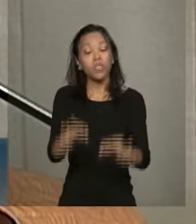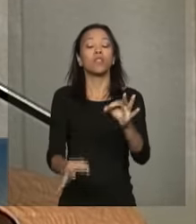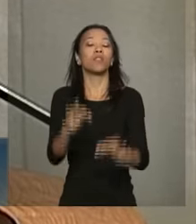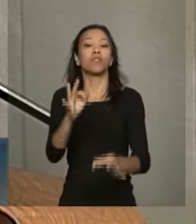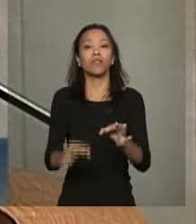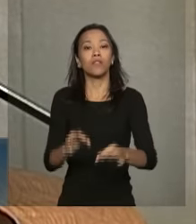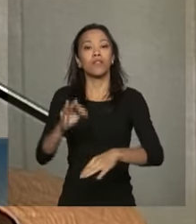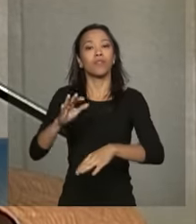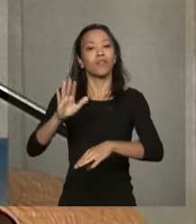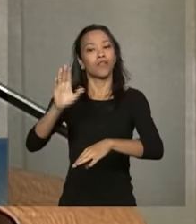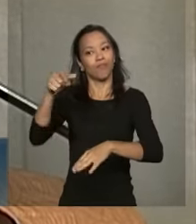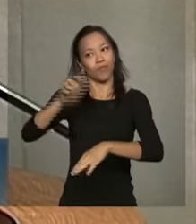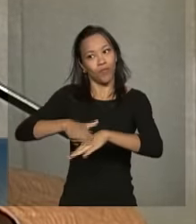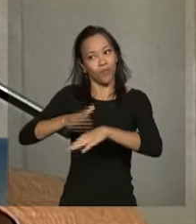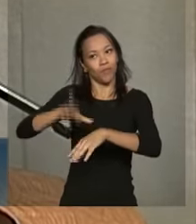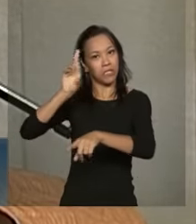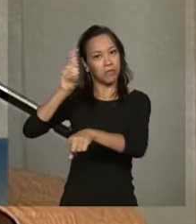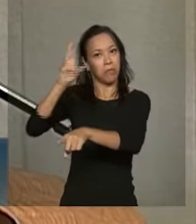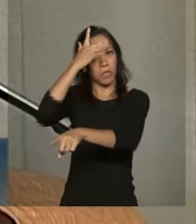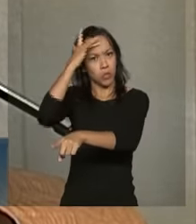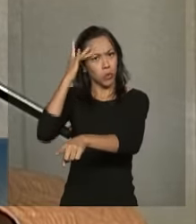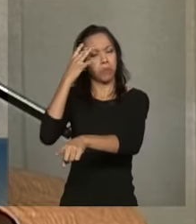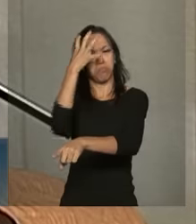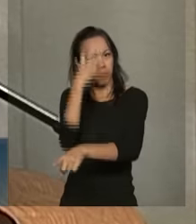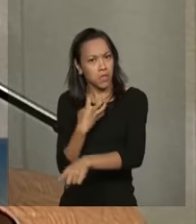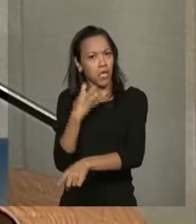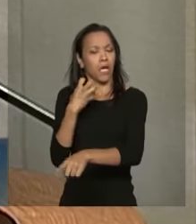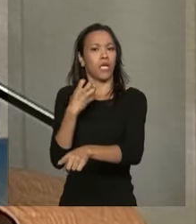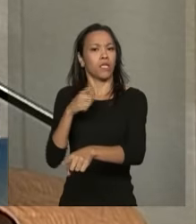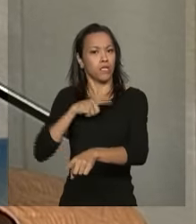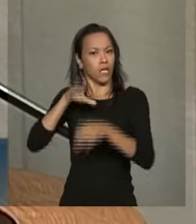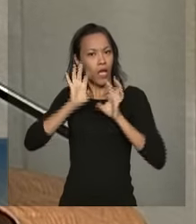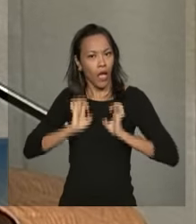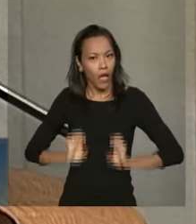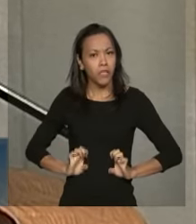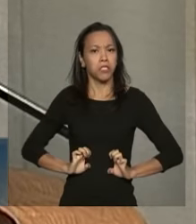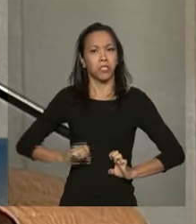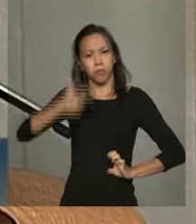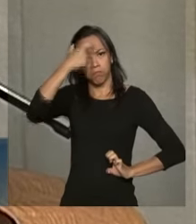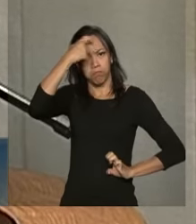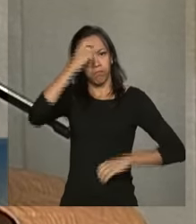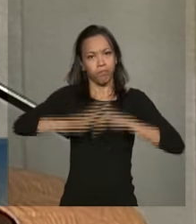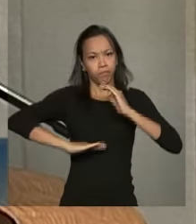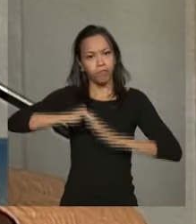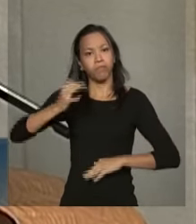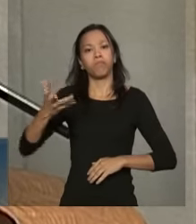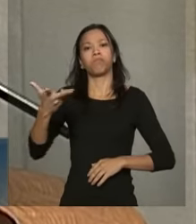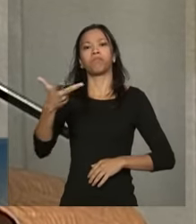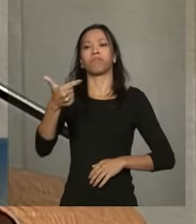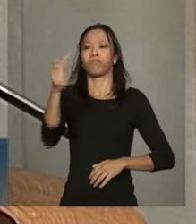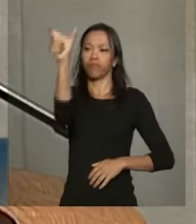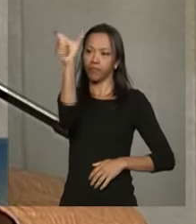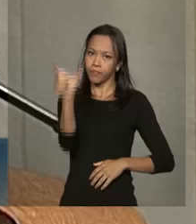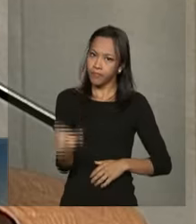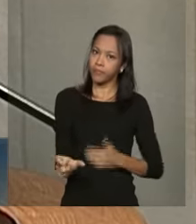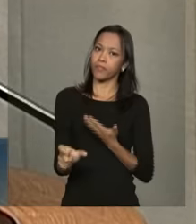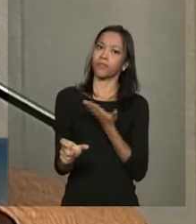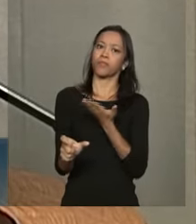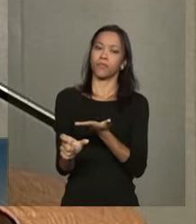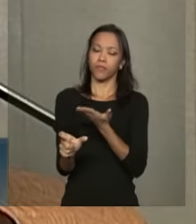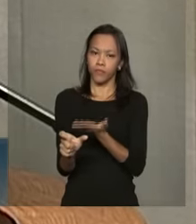sua liderança um agente público sério ético competente e de um brilhantismo